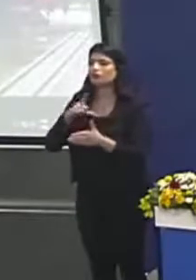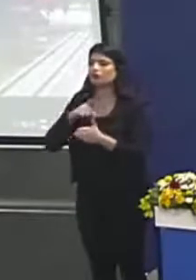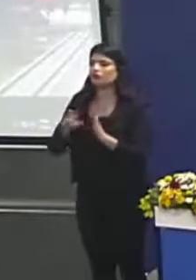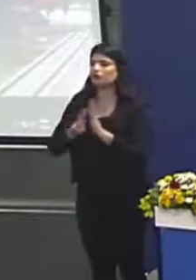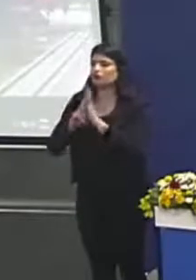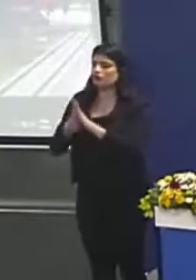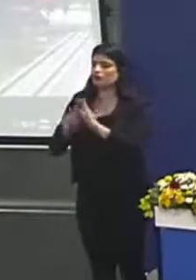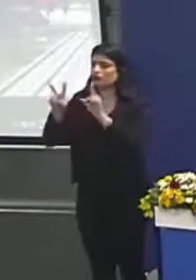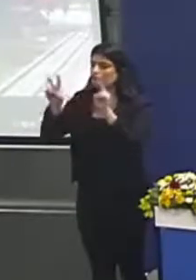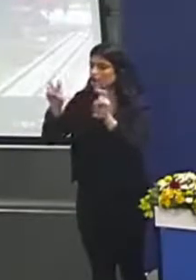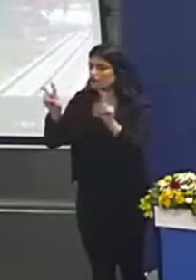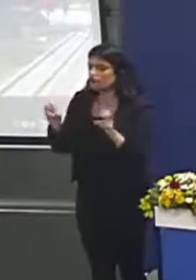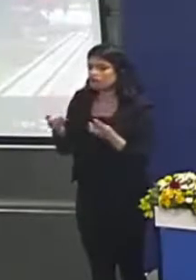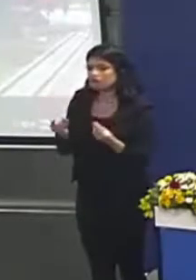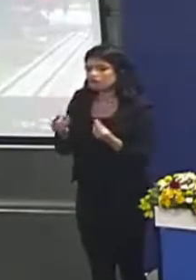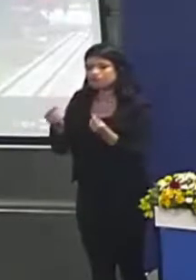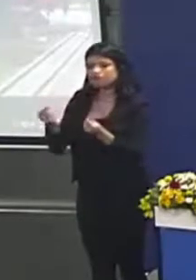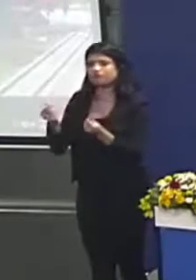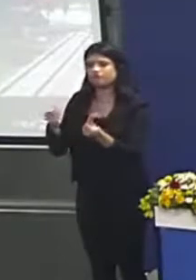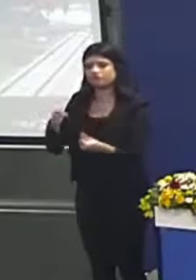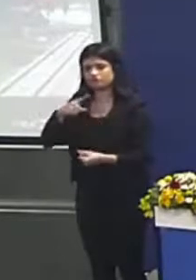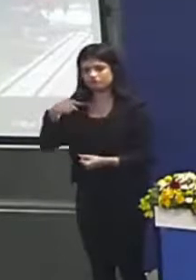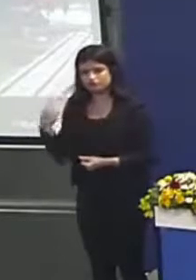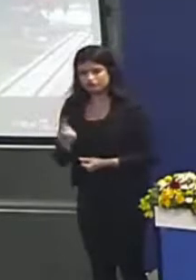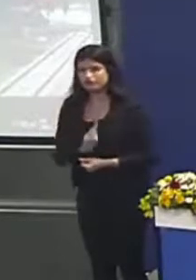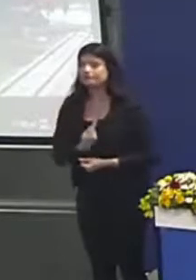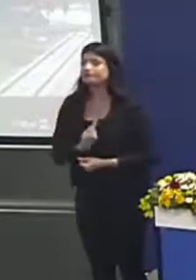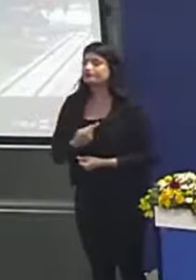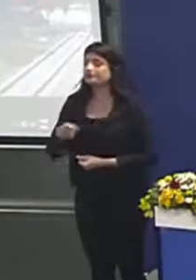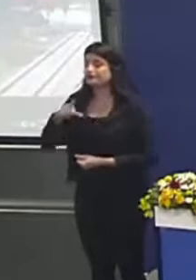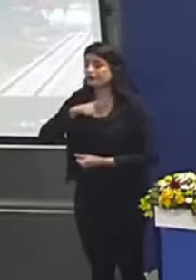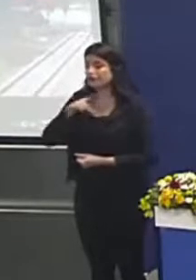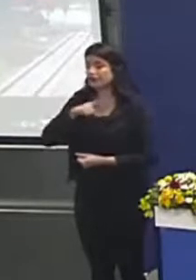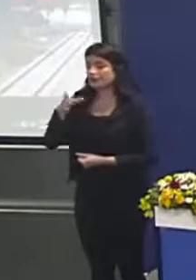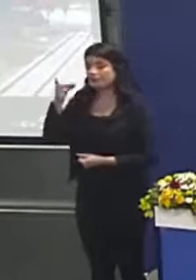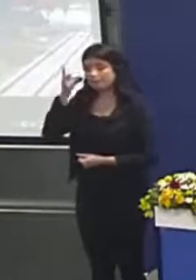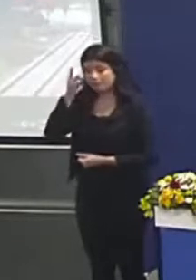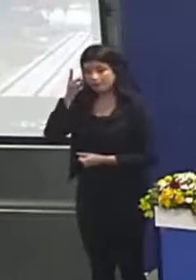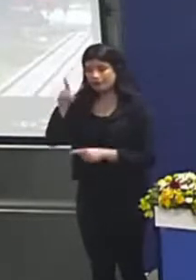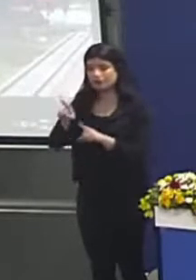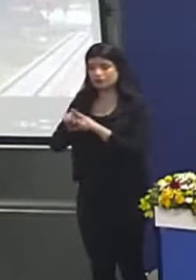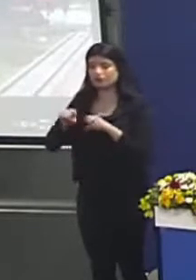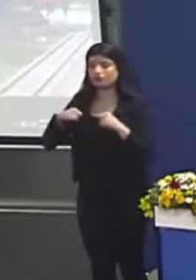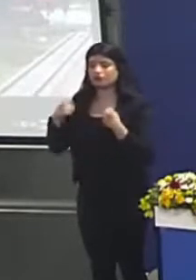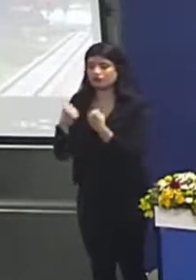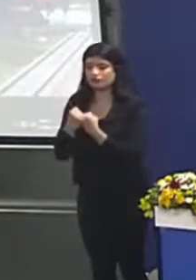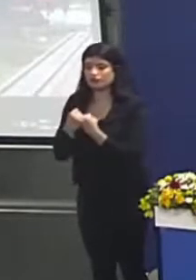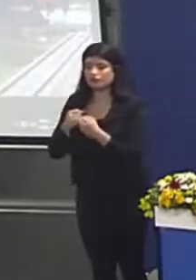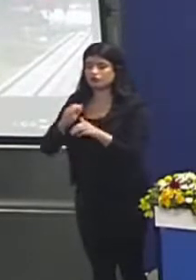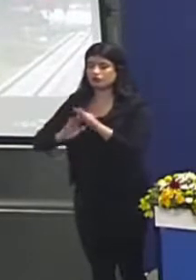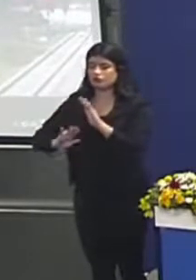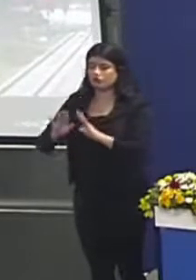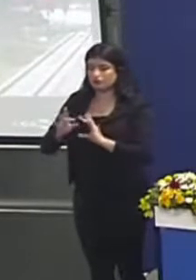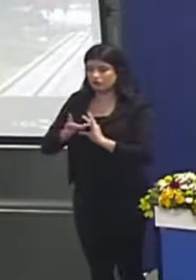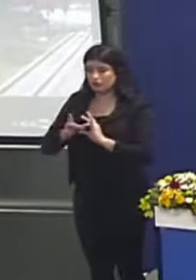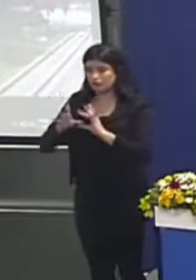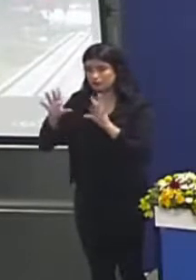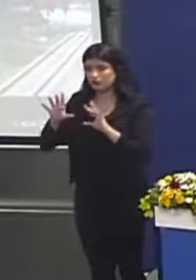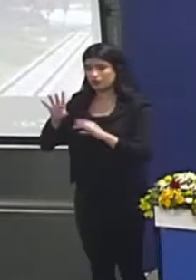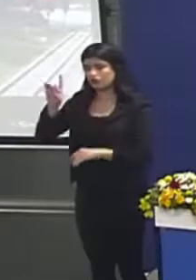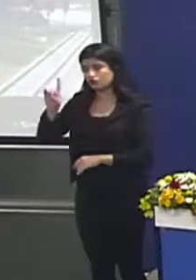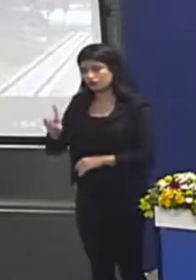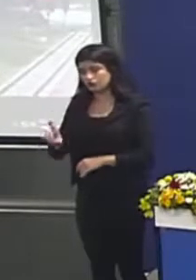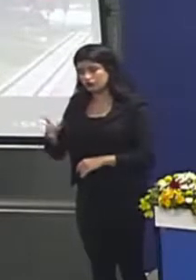temas sensíveis e caros a nós. Estão presentes a defesa pelo cuidado e liberdade, pelos direitos da